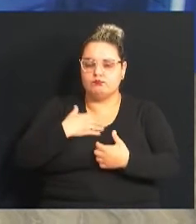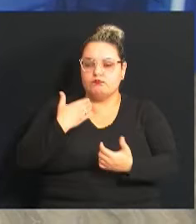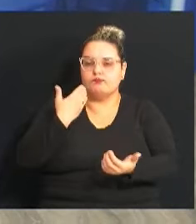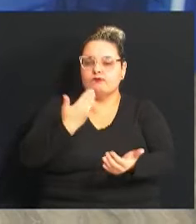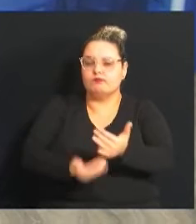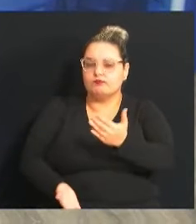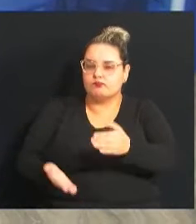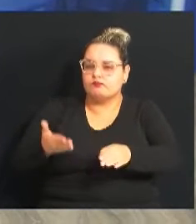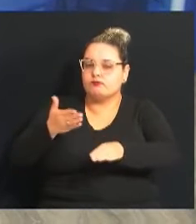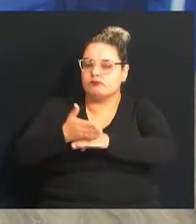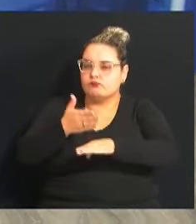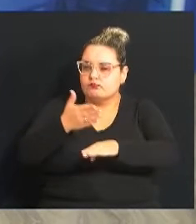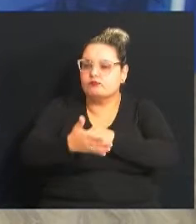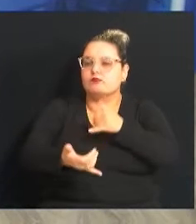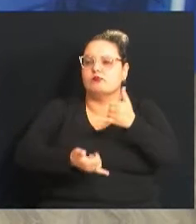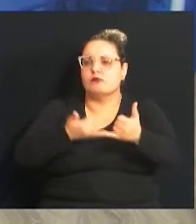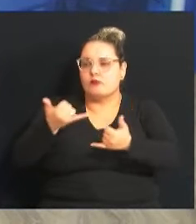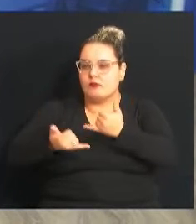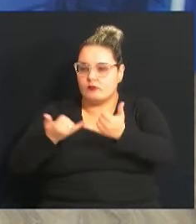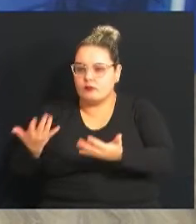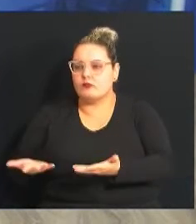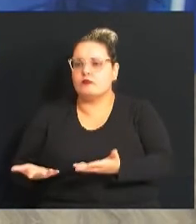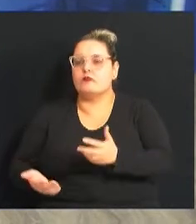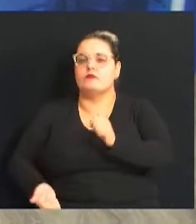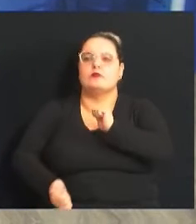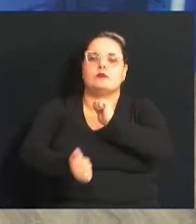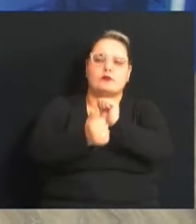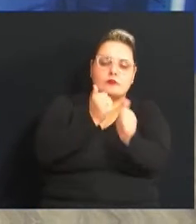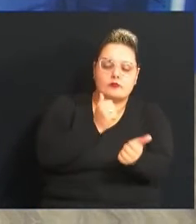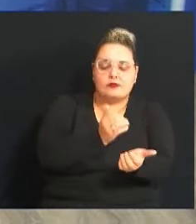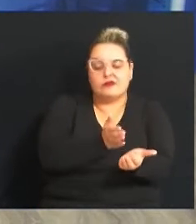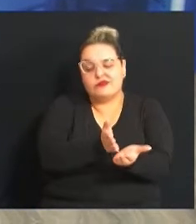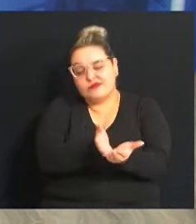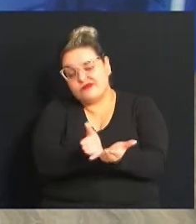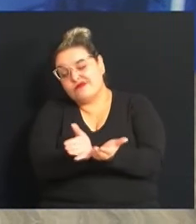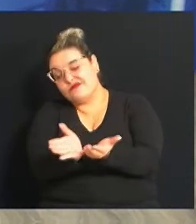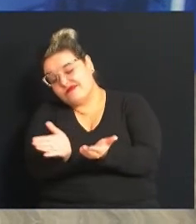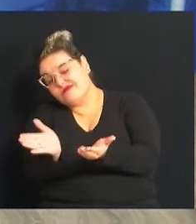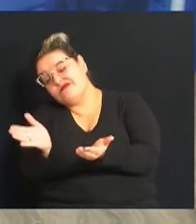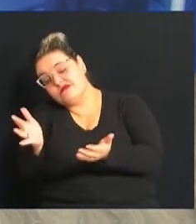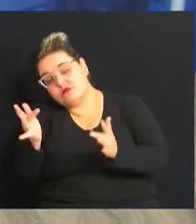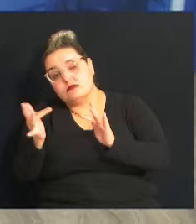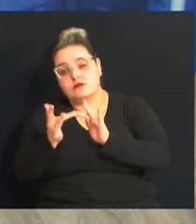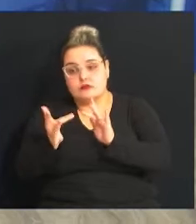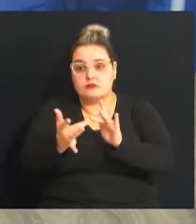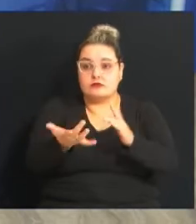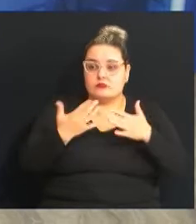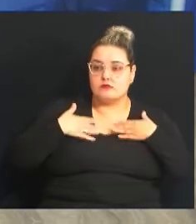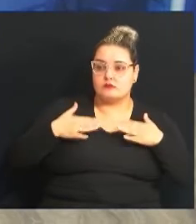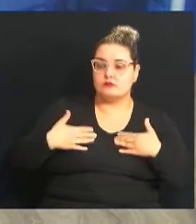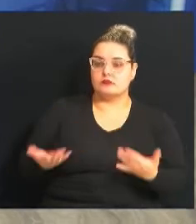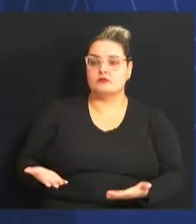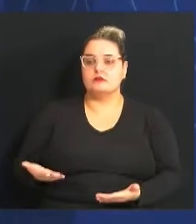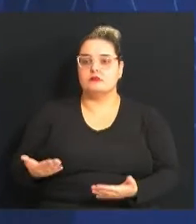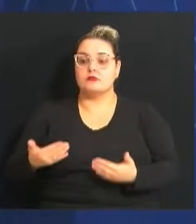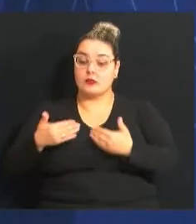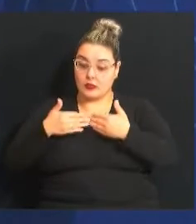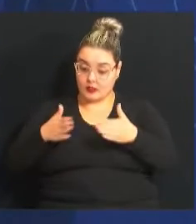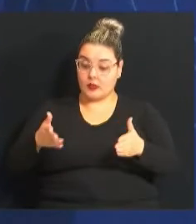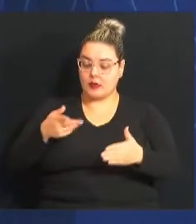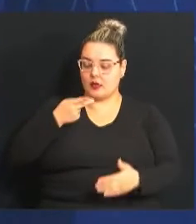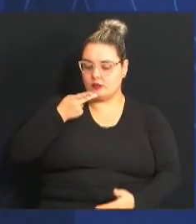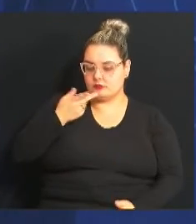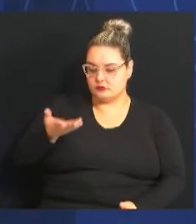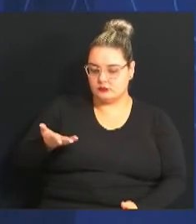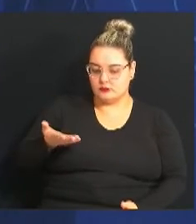essas brincadeiras, nos esportes fugindo um pouquinho daquele contato corporal. E na minha abertura eu falei